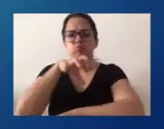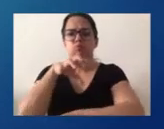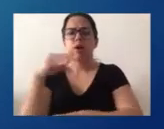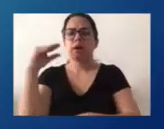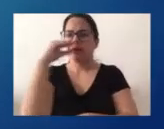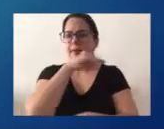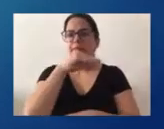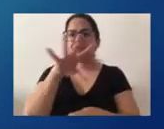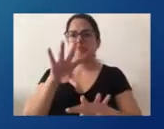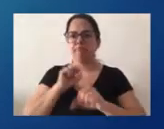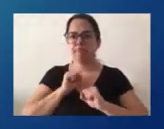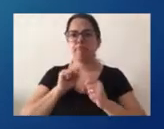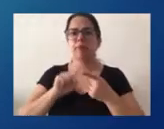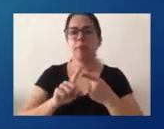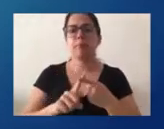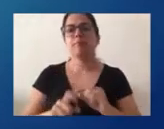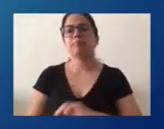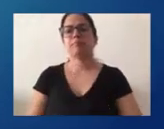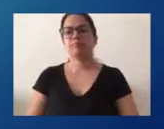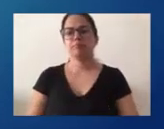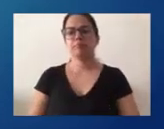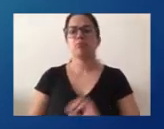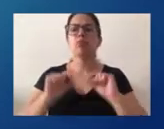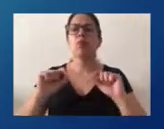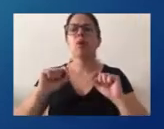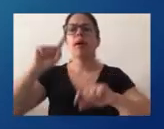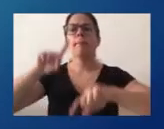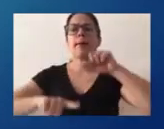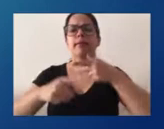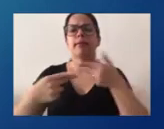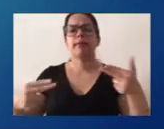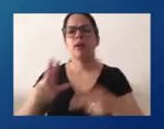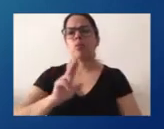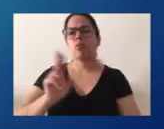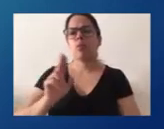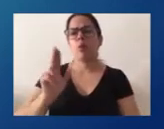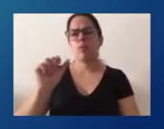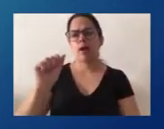térmico. As câimbras ocasionadas pelo calor e o edema pelo calor.